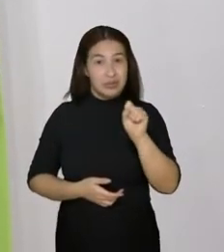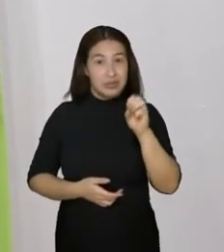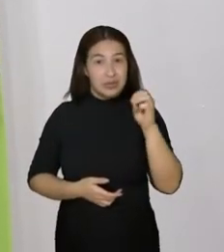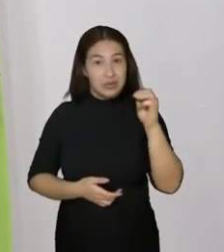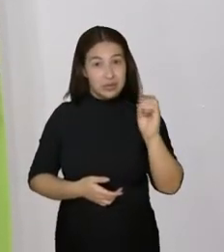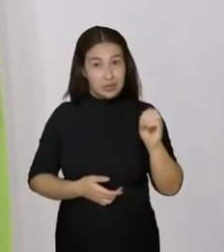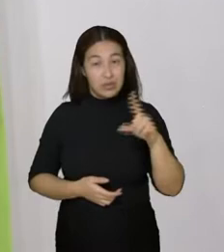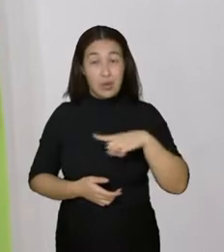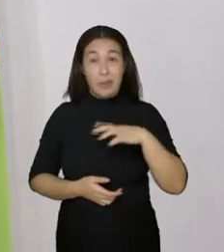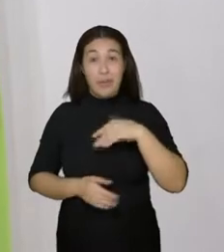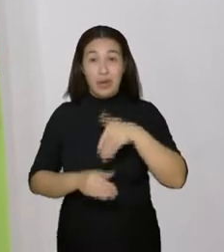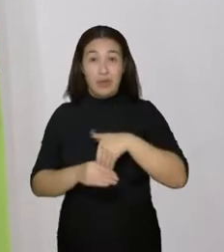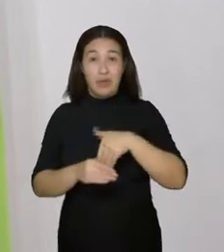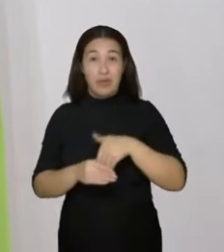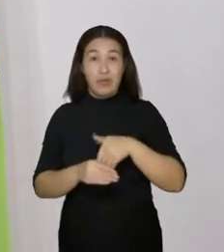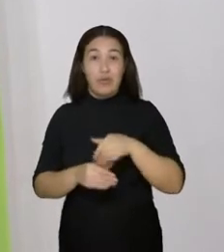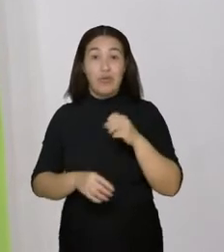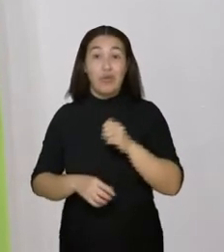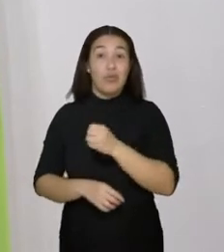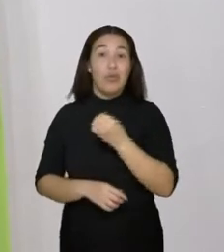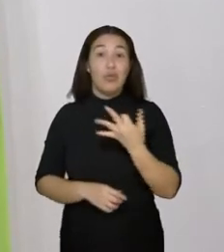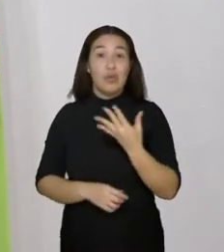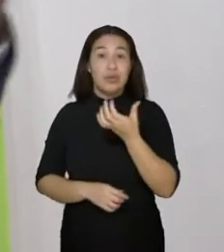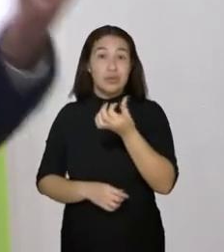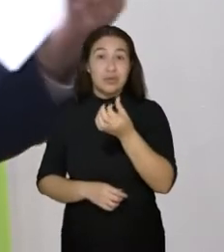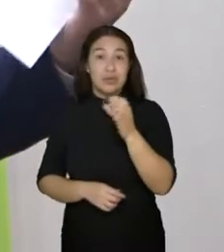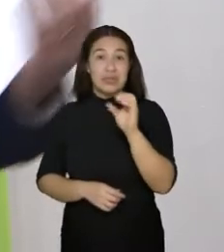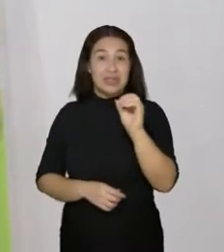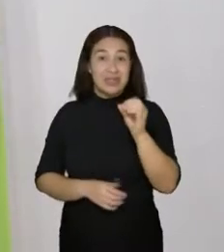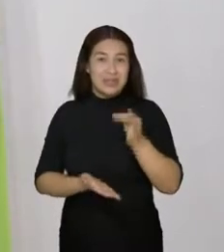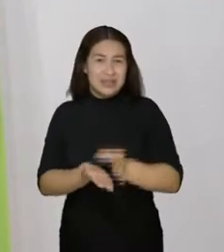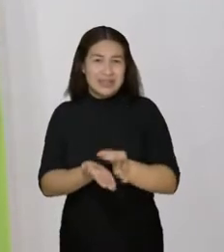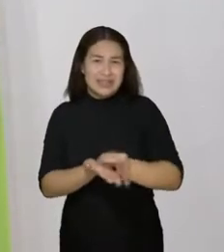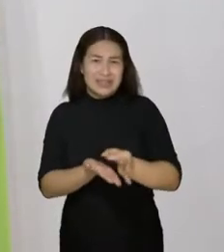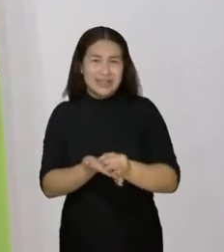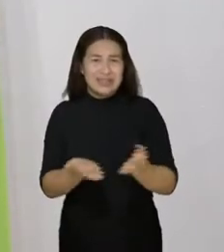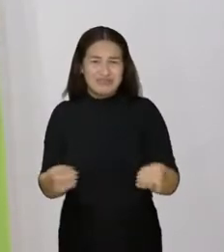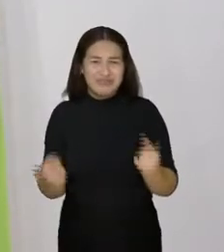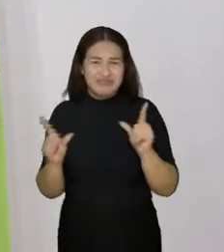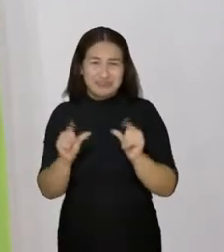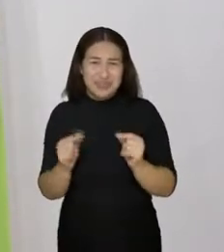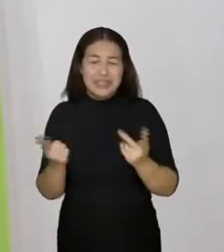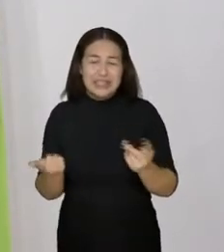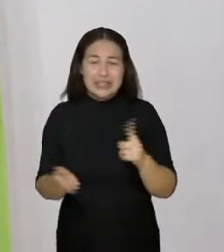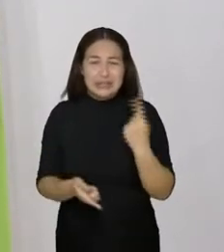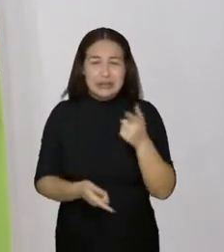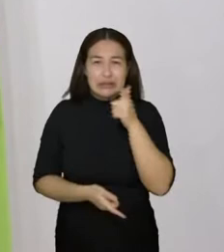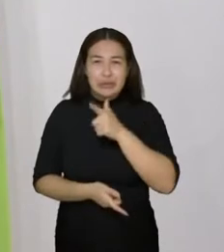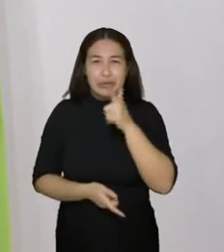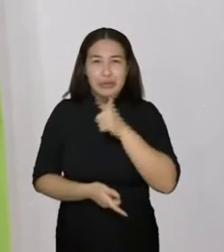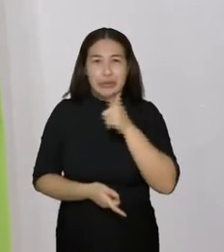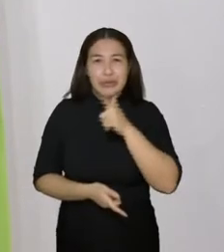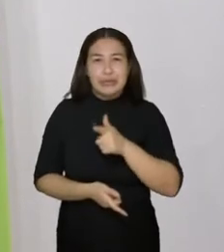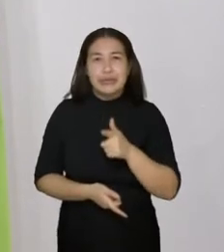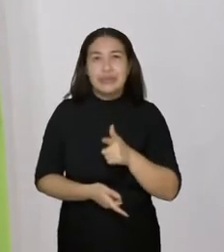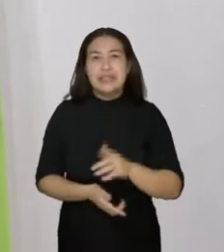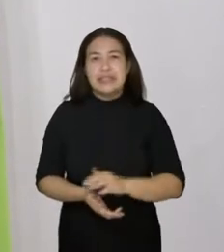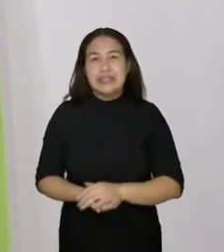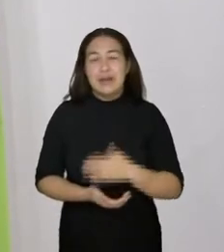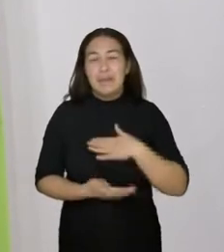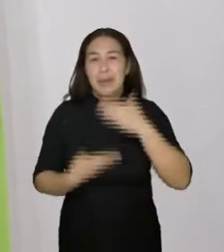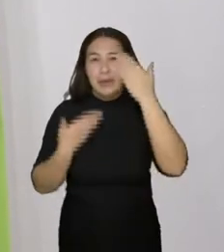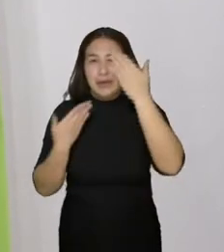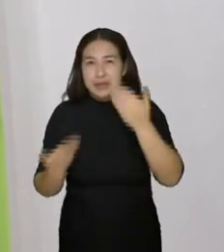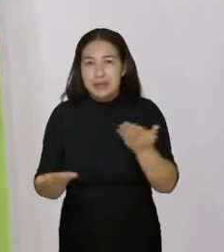60 centavos né Ou seja é uma grande coisa para a gente fazer e a minha gratidão